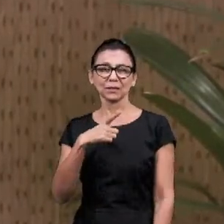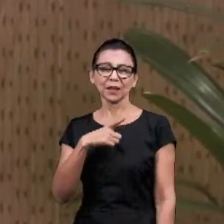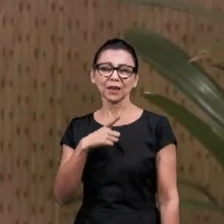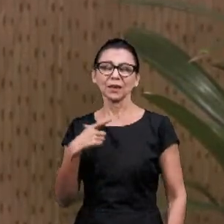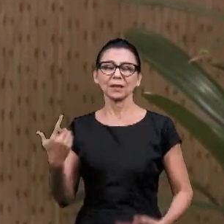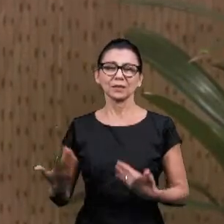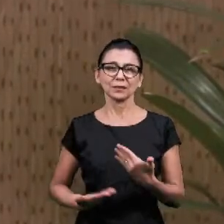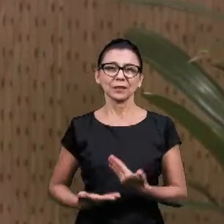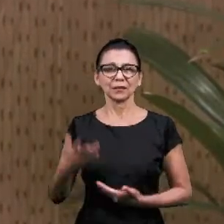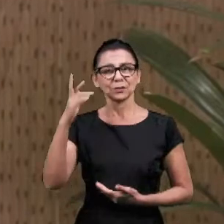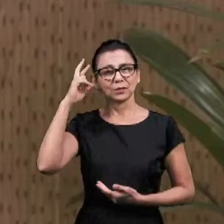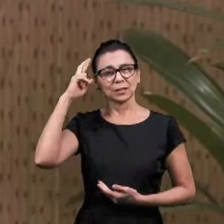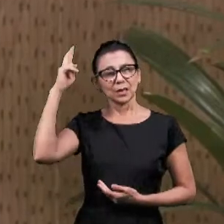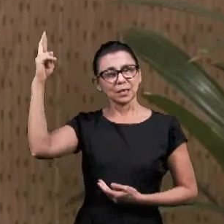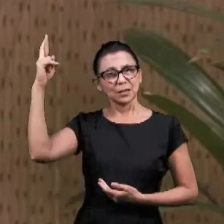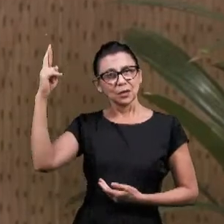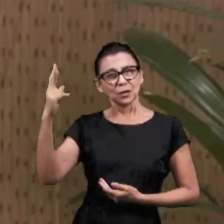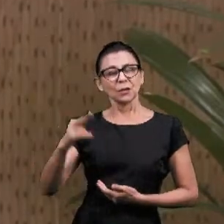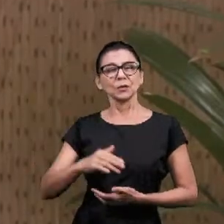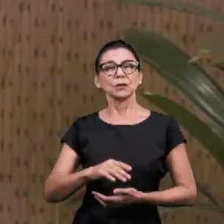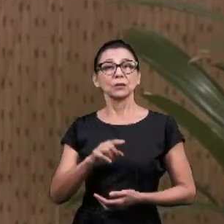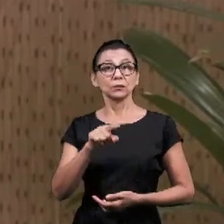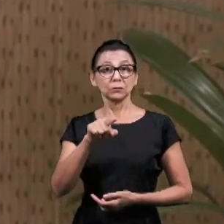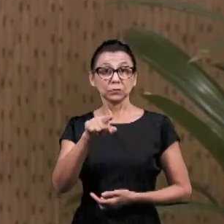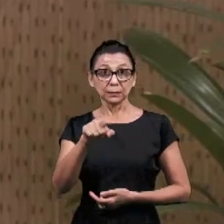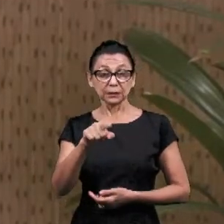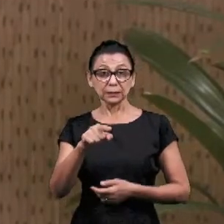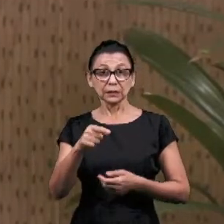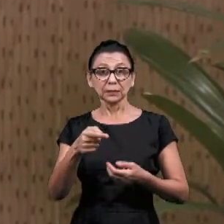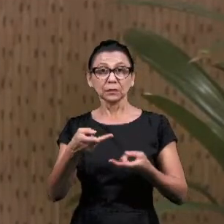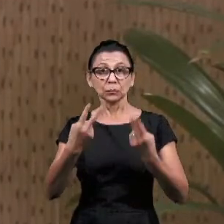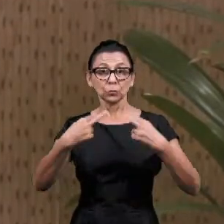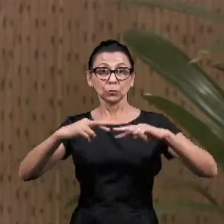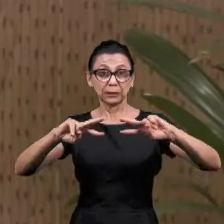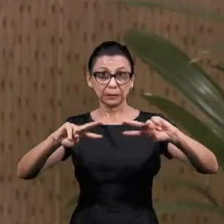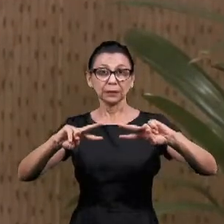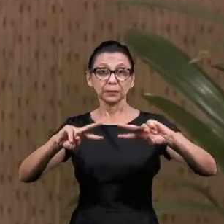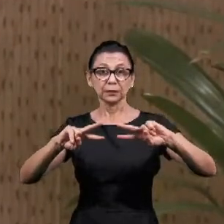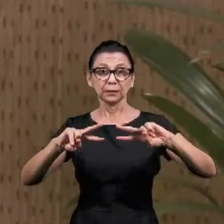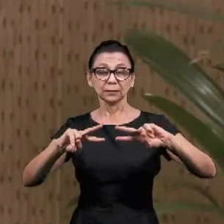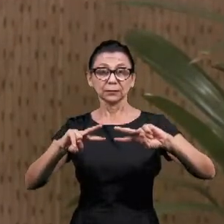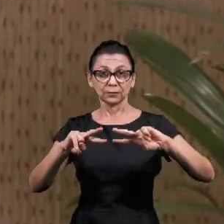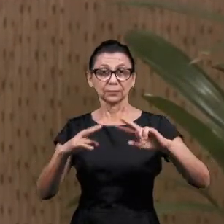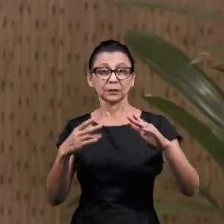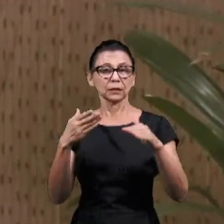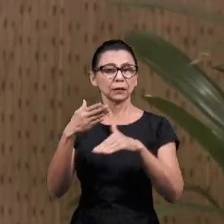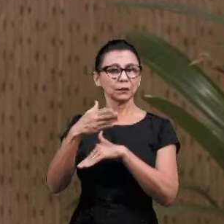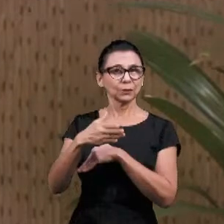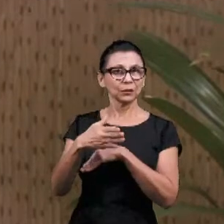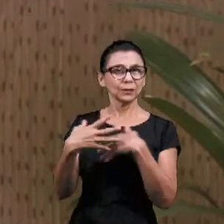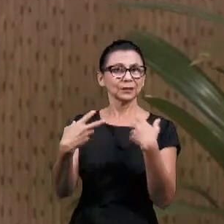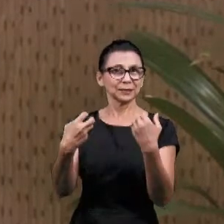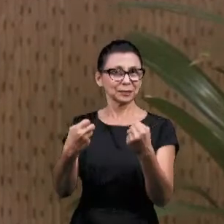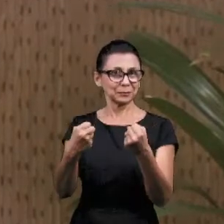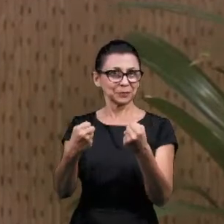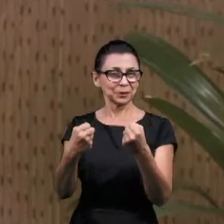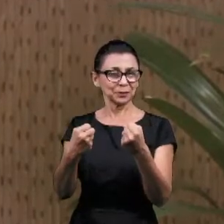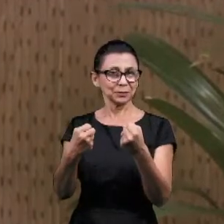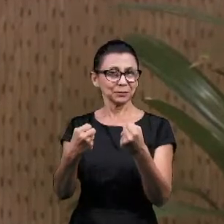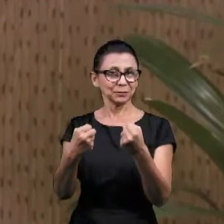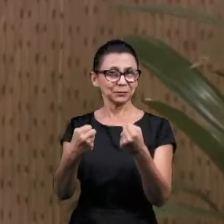servos do Senhor. Você que recebeu um link para participar desse culto, você que foi convidado, vai estar participando